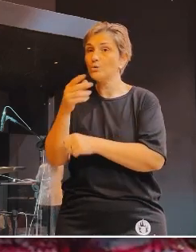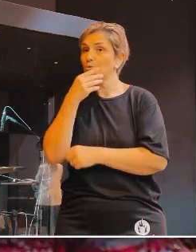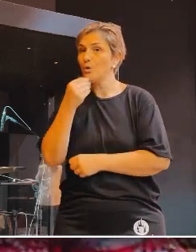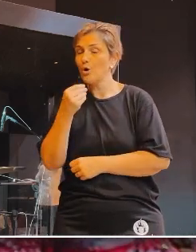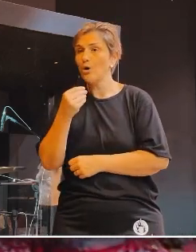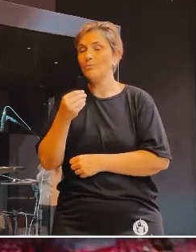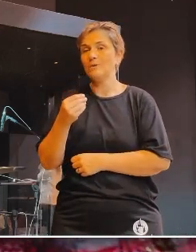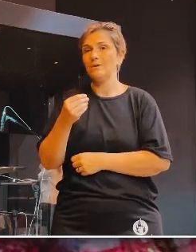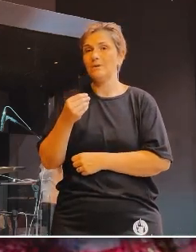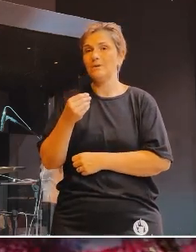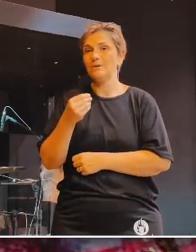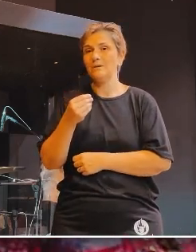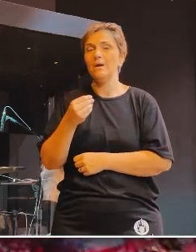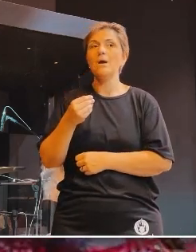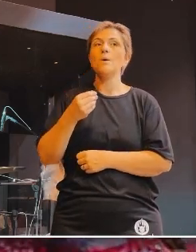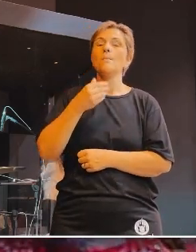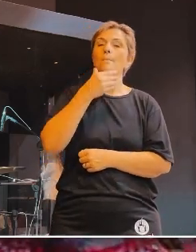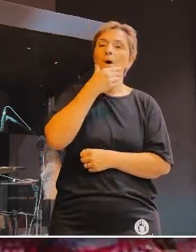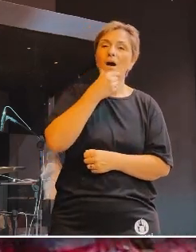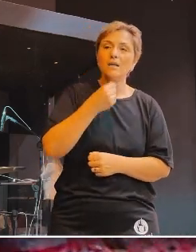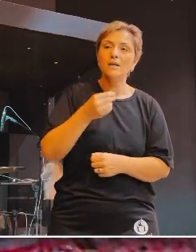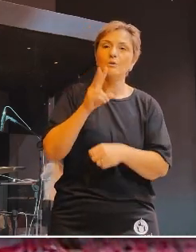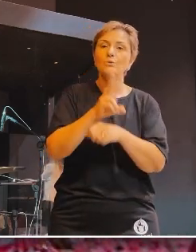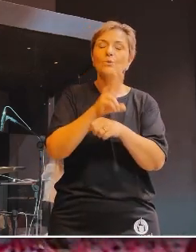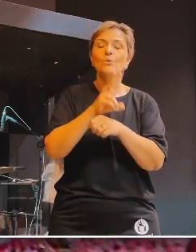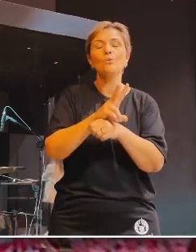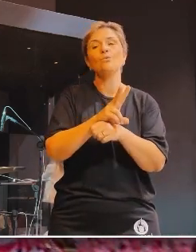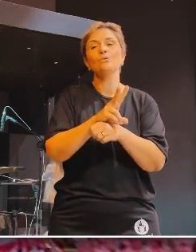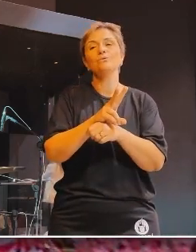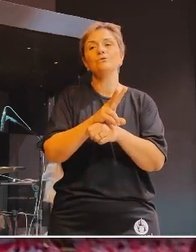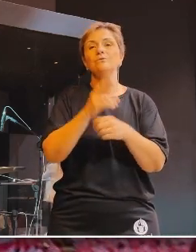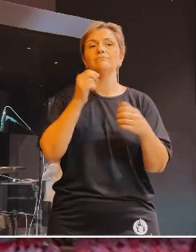Marido, cuide da sua mulher.